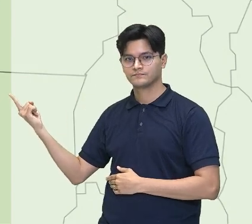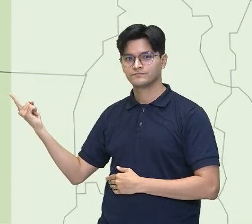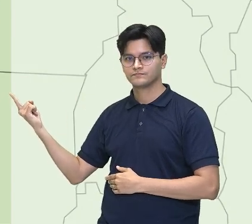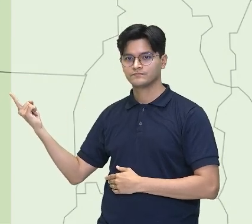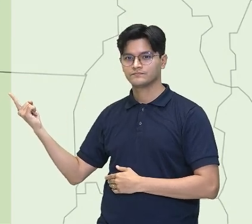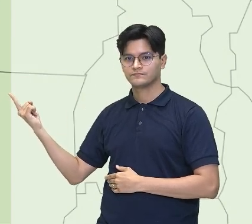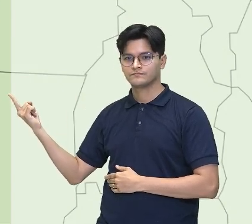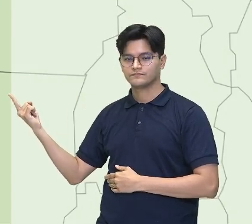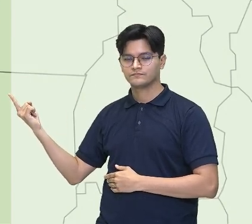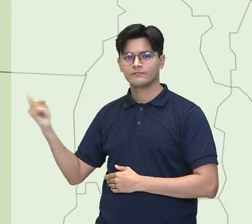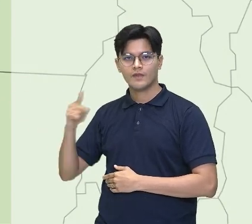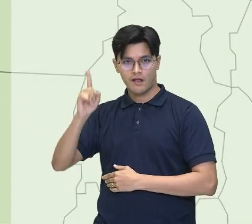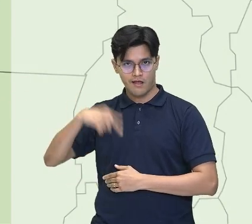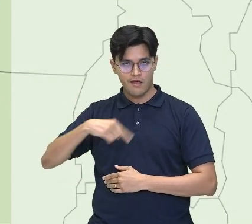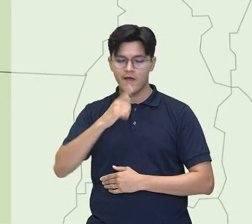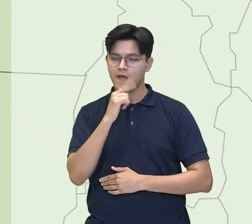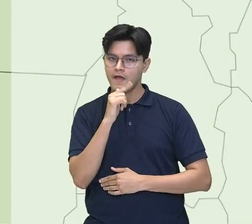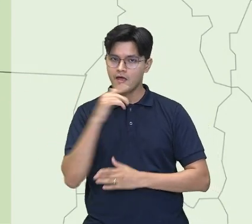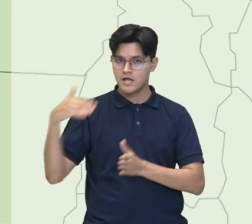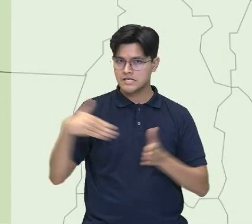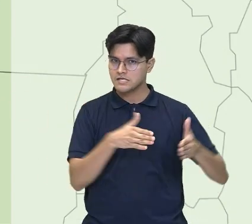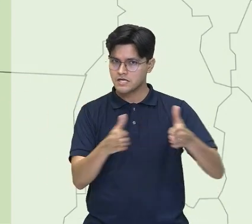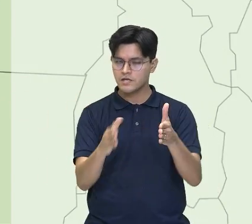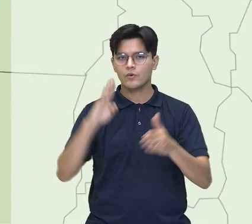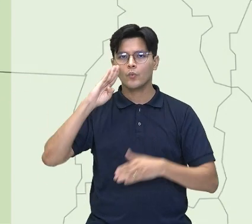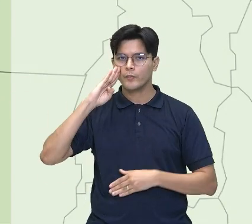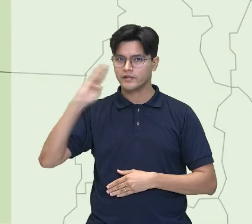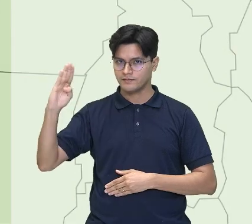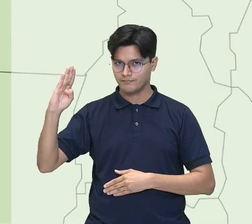que é o rio principal da nossa bacia.